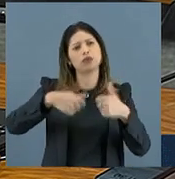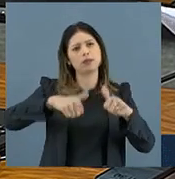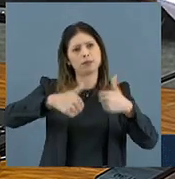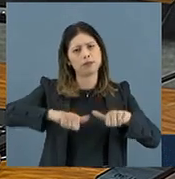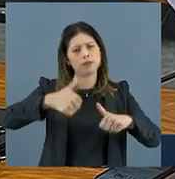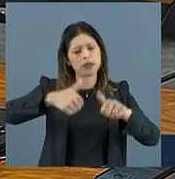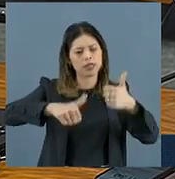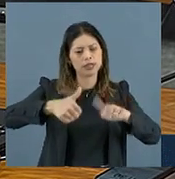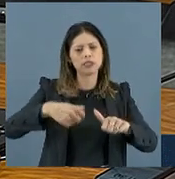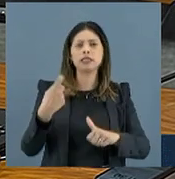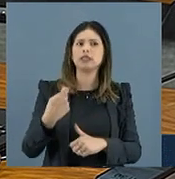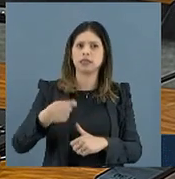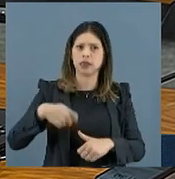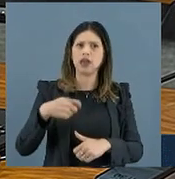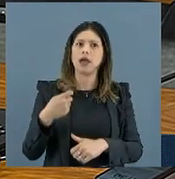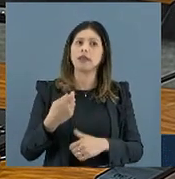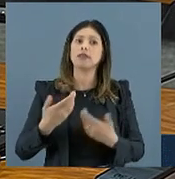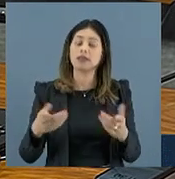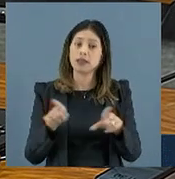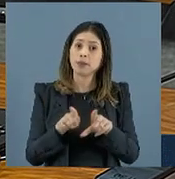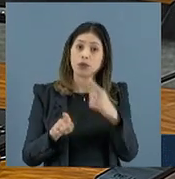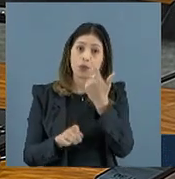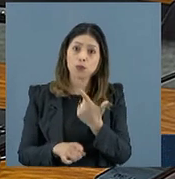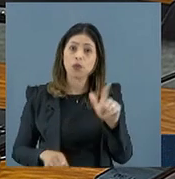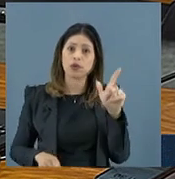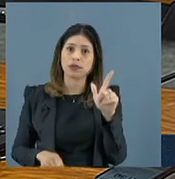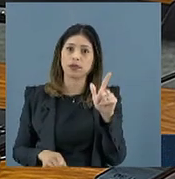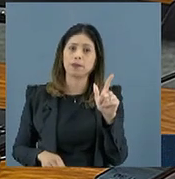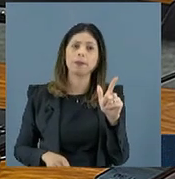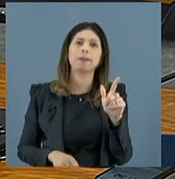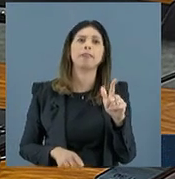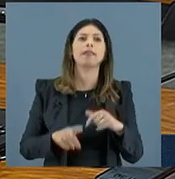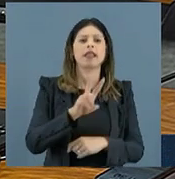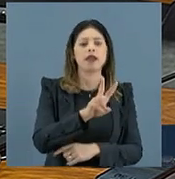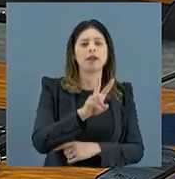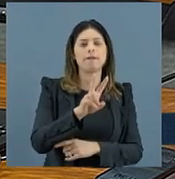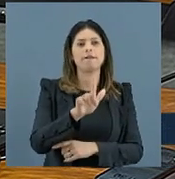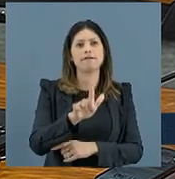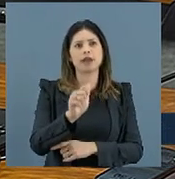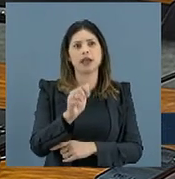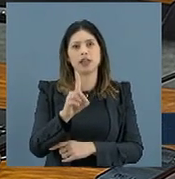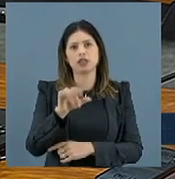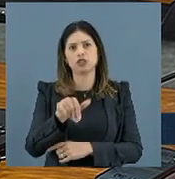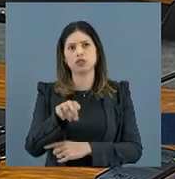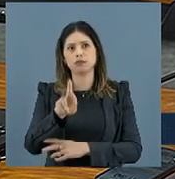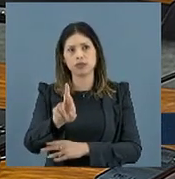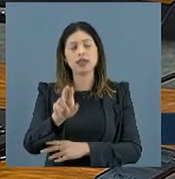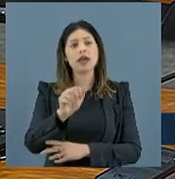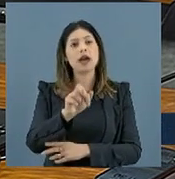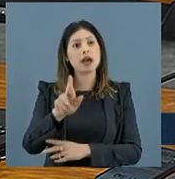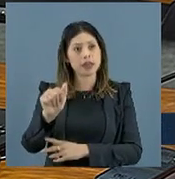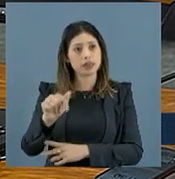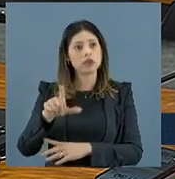preventiva? Essa pergunta que eu faço. E para o doutor Vladimir Aras, qual o impacto o senhor prevê